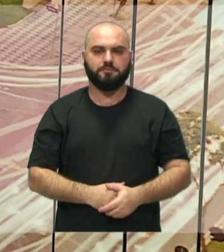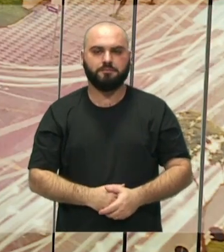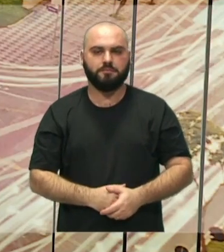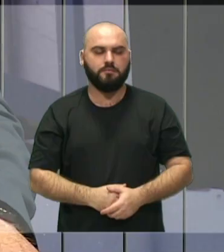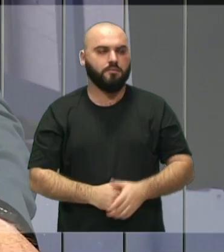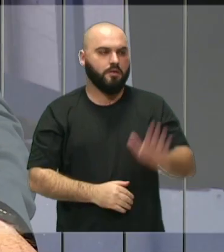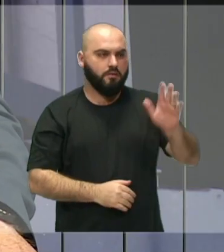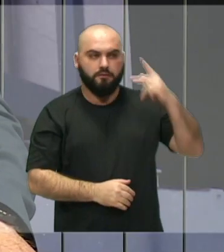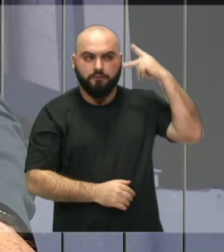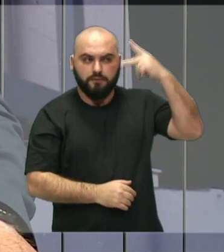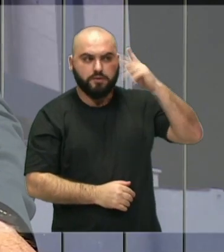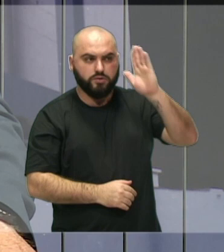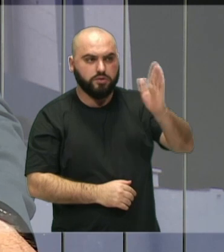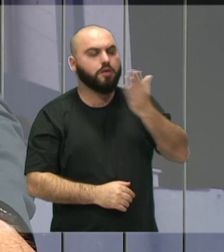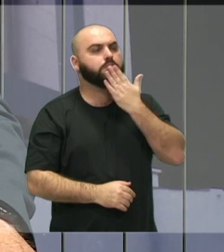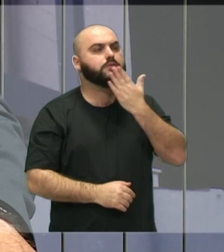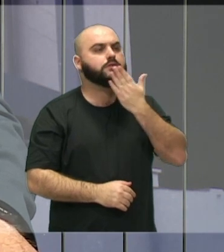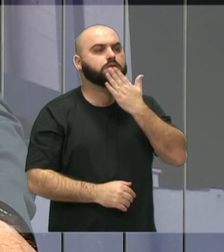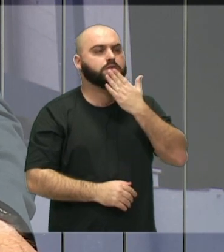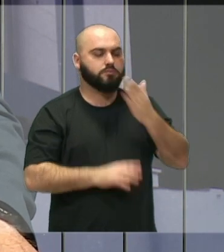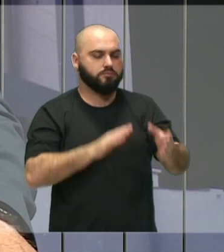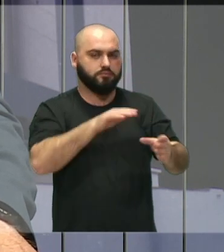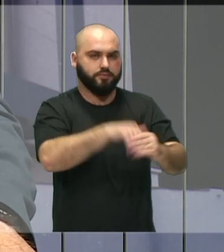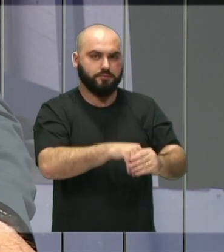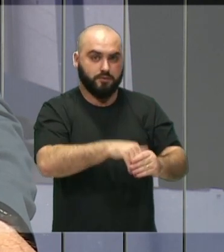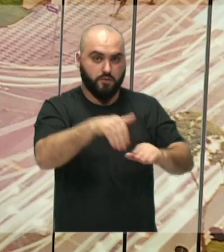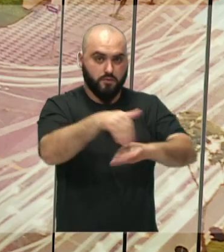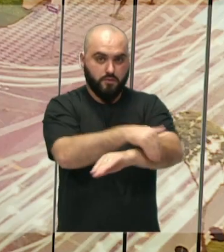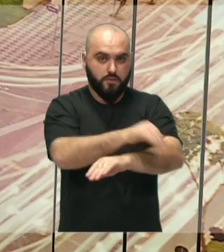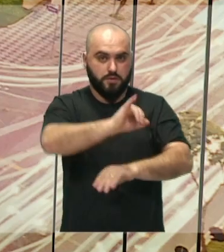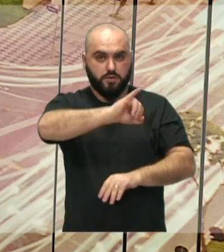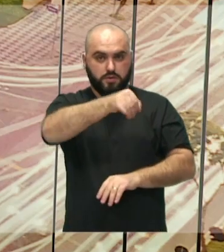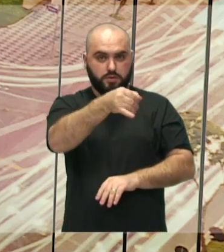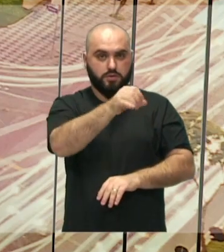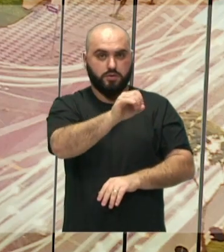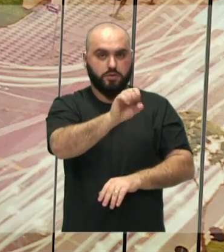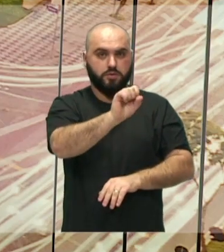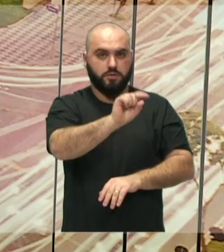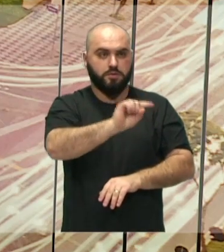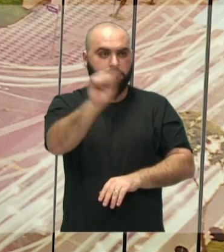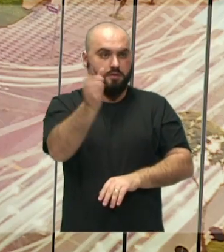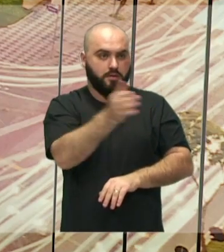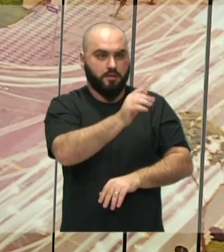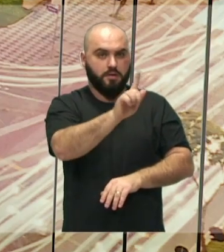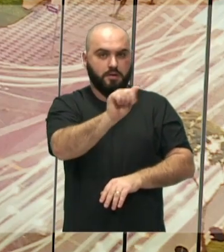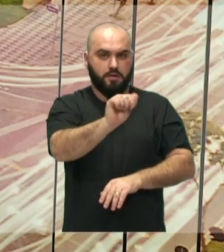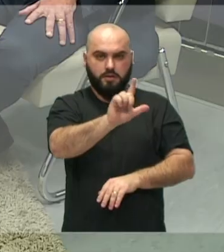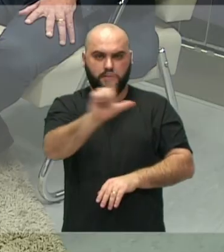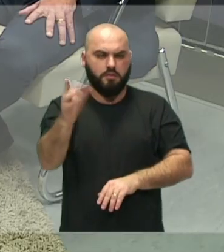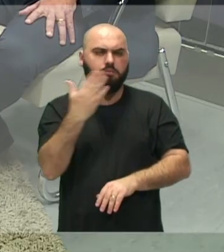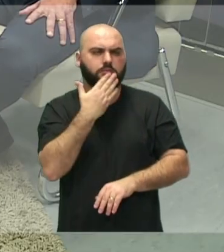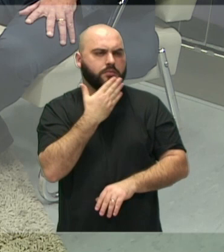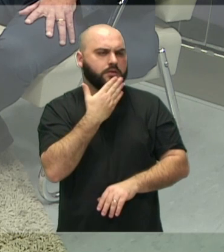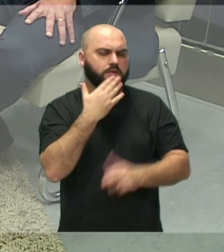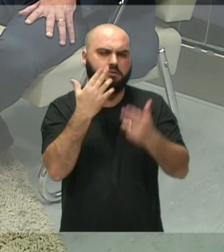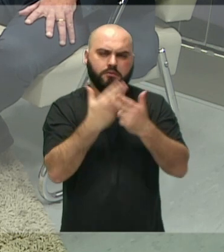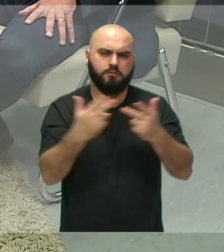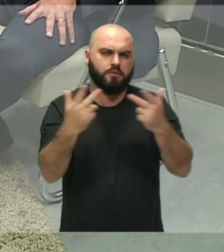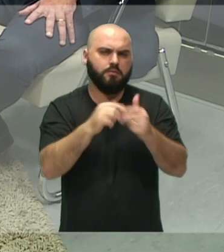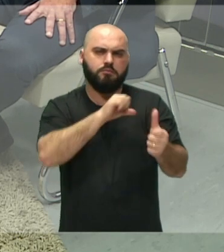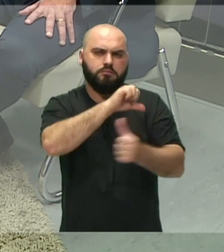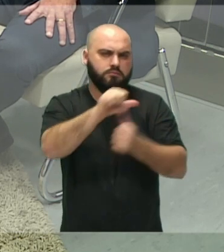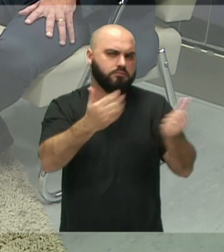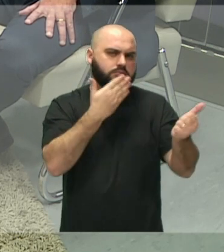algumas indicações na casa. Uma indicação trata da Rua José Gal, o senhor está pedindo diversas obras ali de revitalização da rua